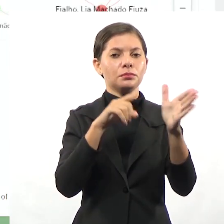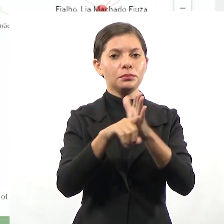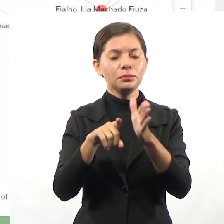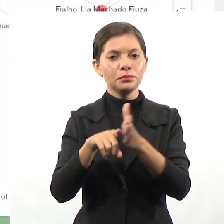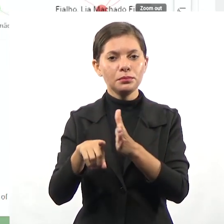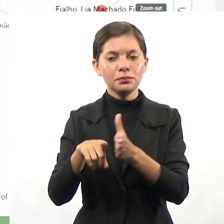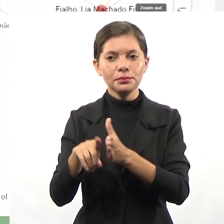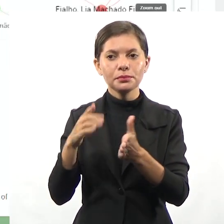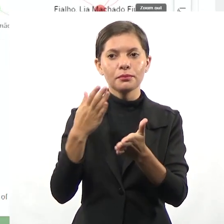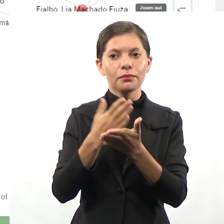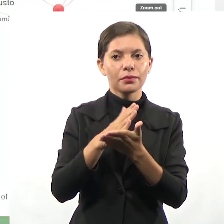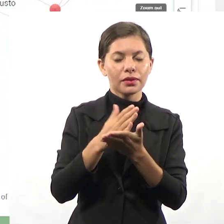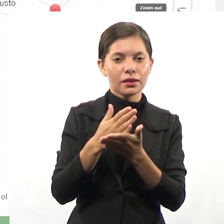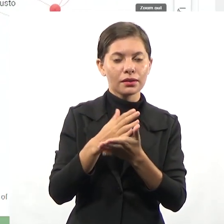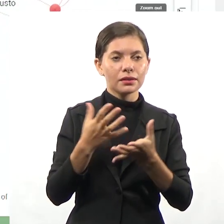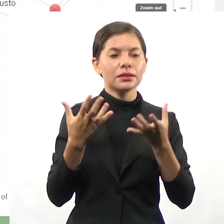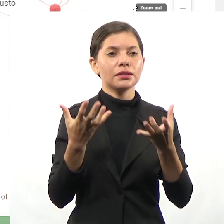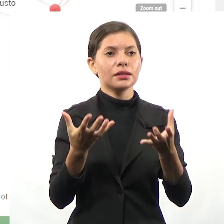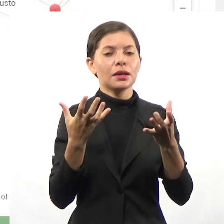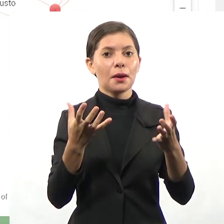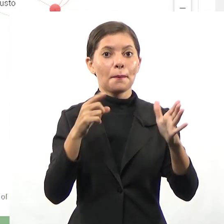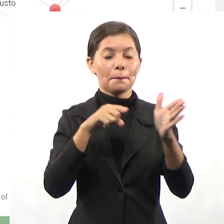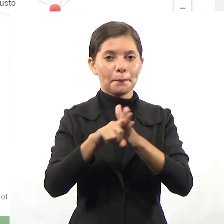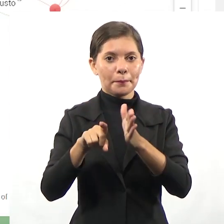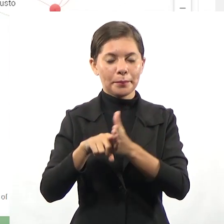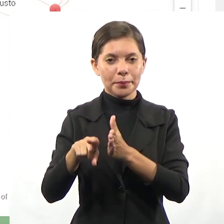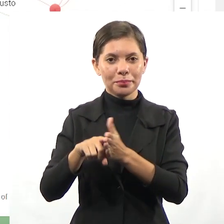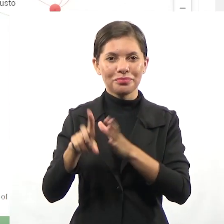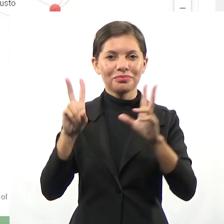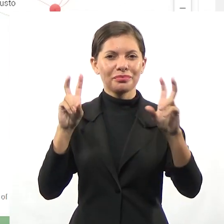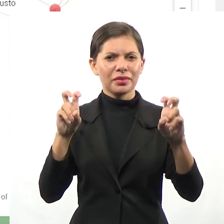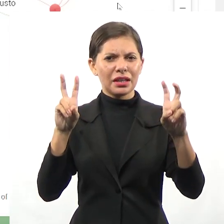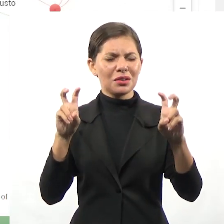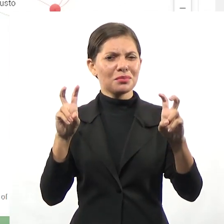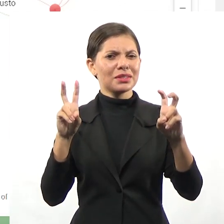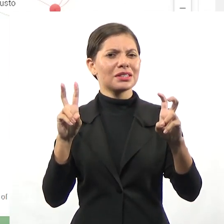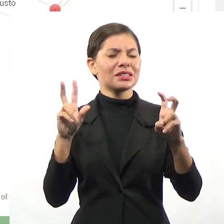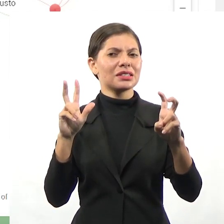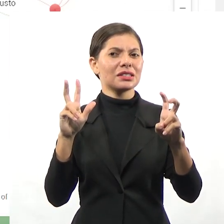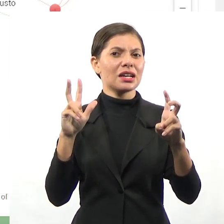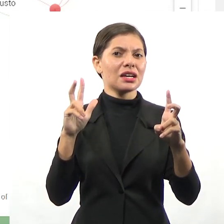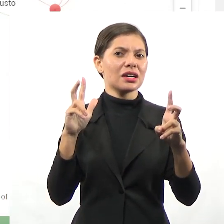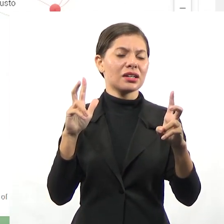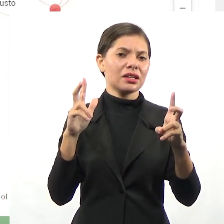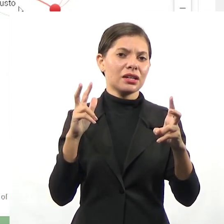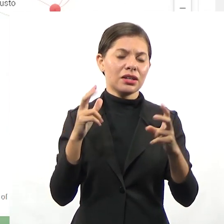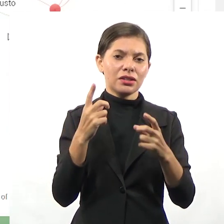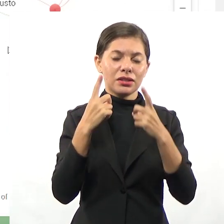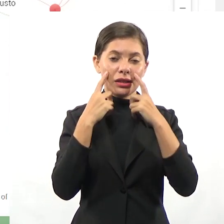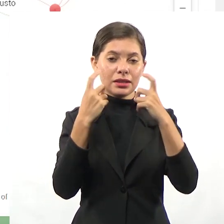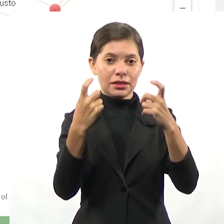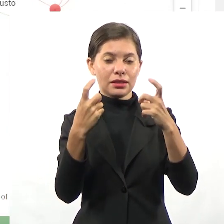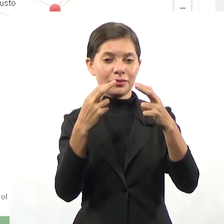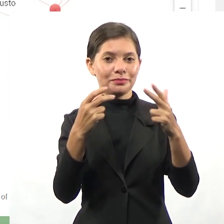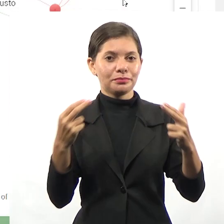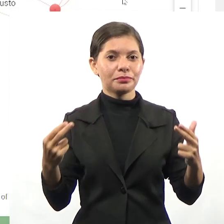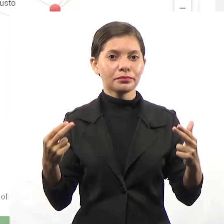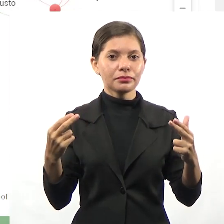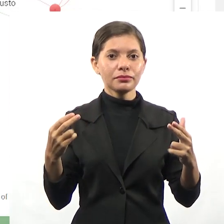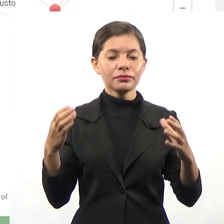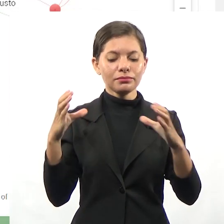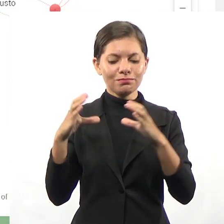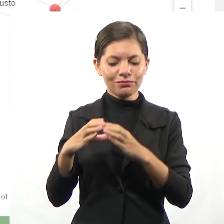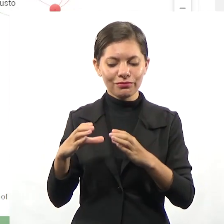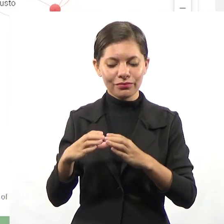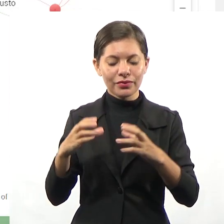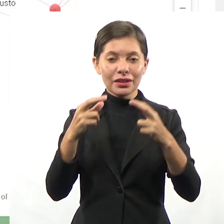ou de interesses diversos, eu posso buscar grupos diversos de publicação. Então eu vou ler artigos desse grupo